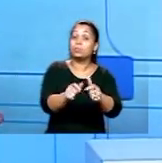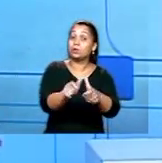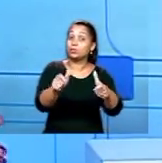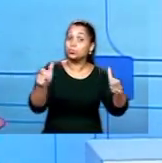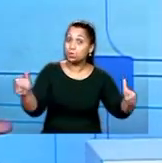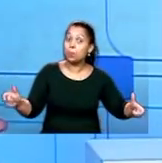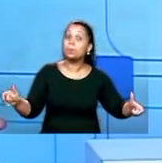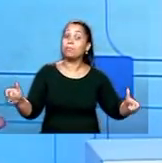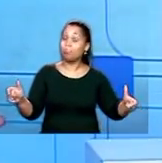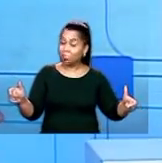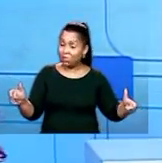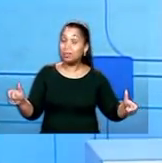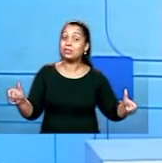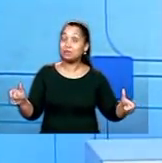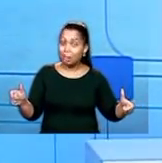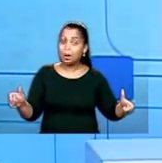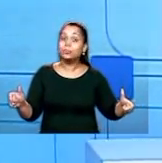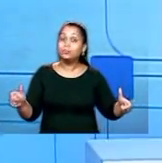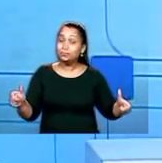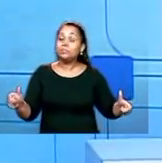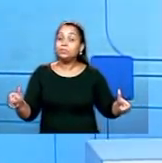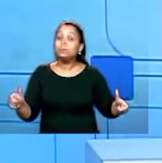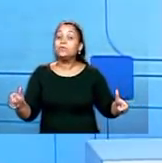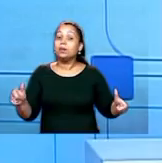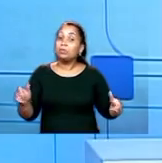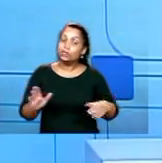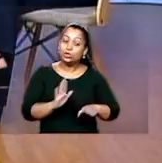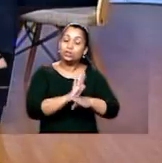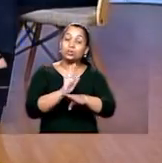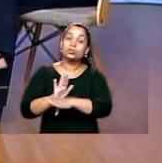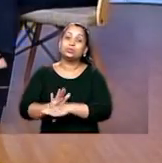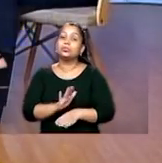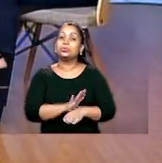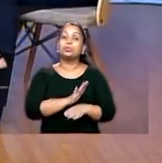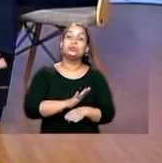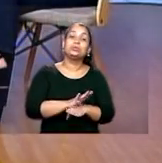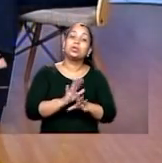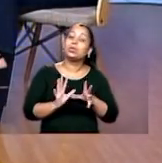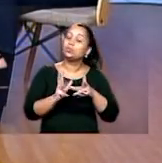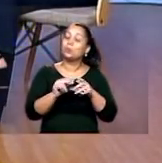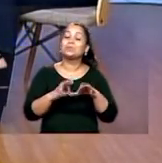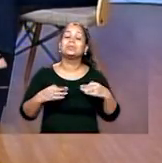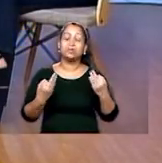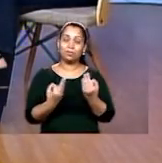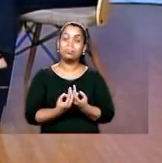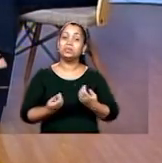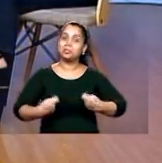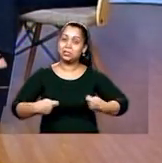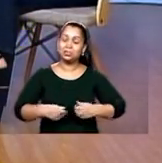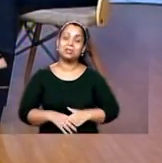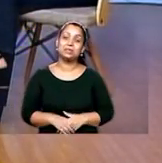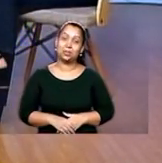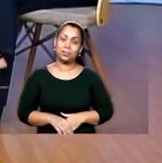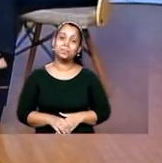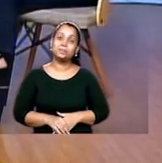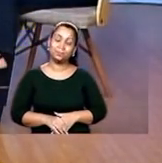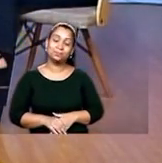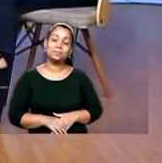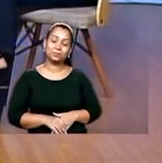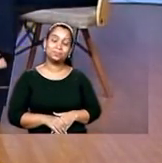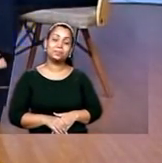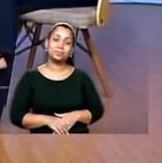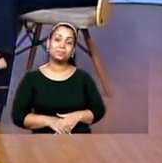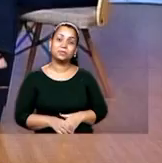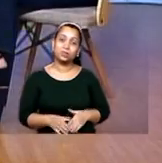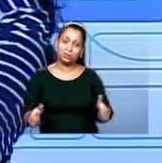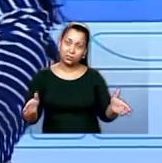essa coleta, melhorar, ter mais quantidade e poder atender todas as famílias que necessitam, né? Que estão nesse